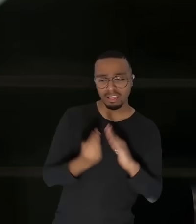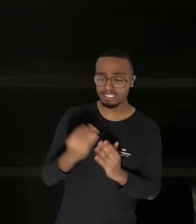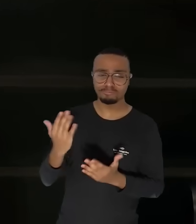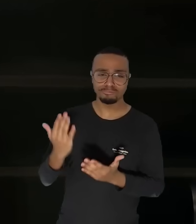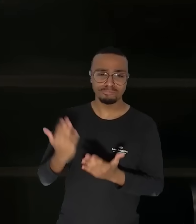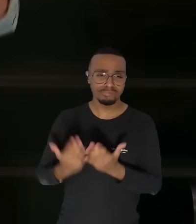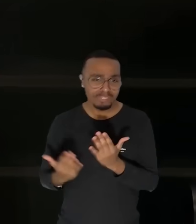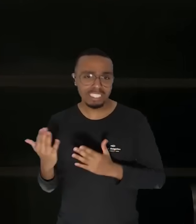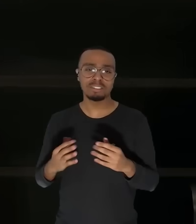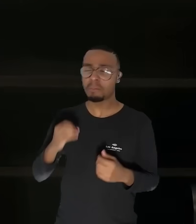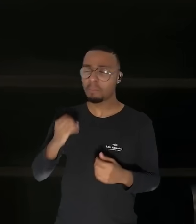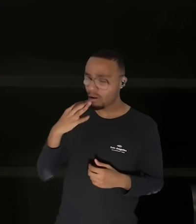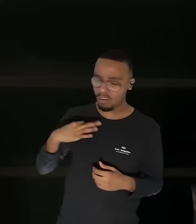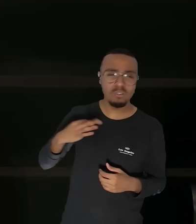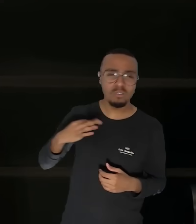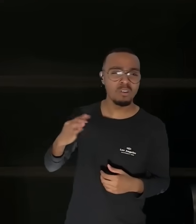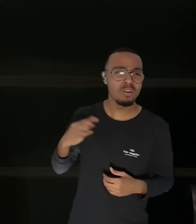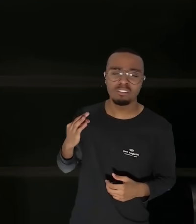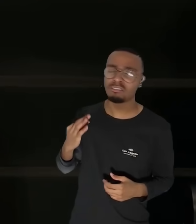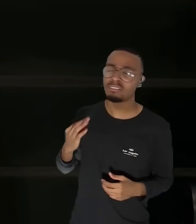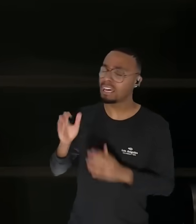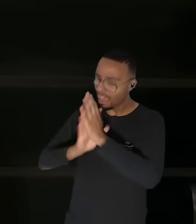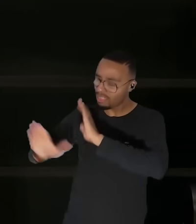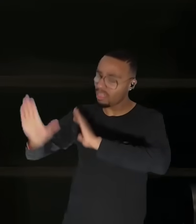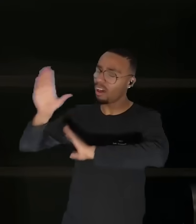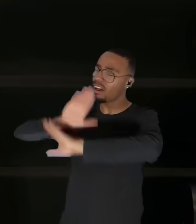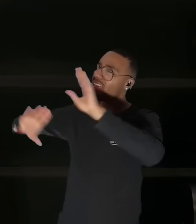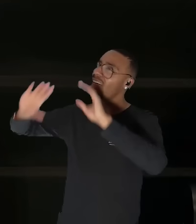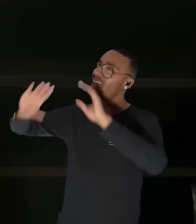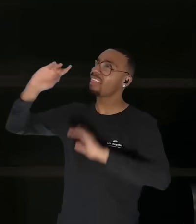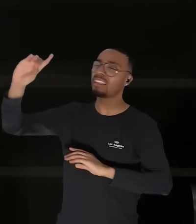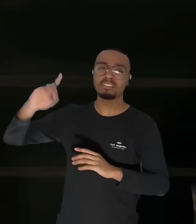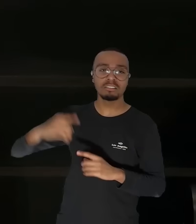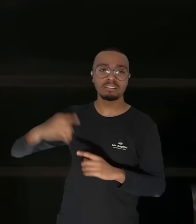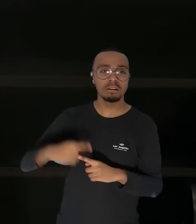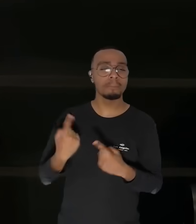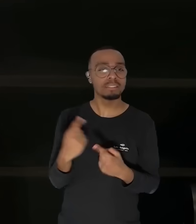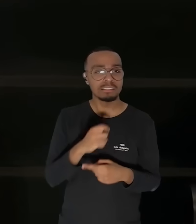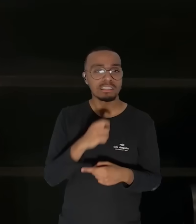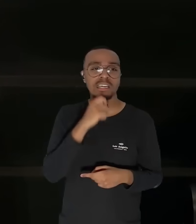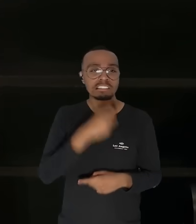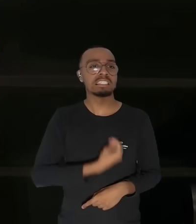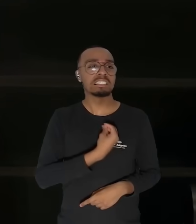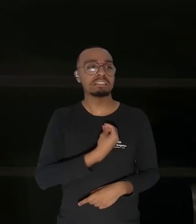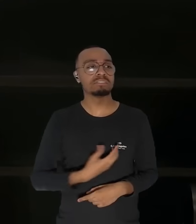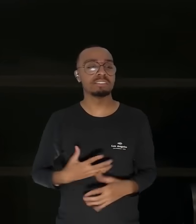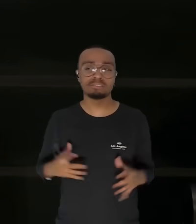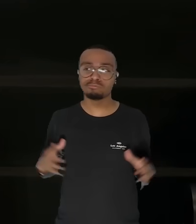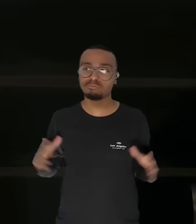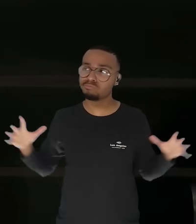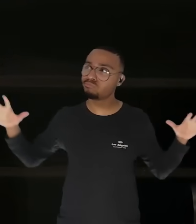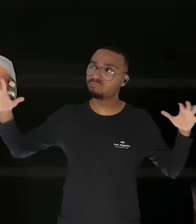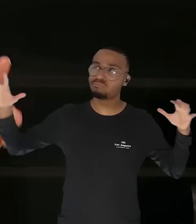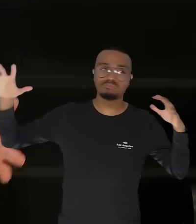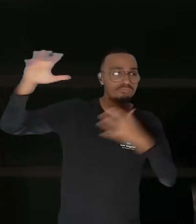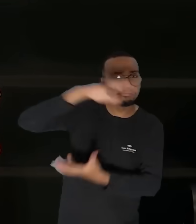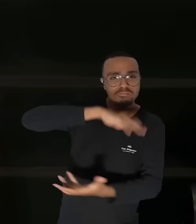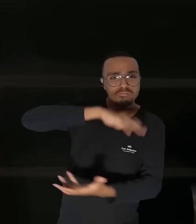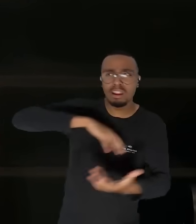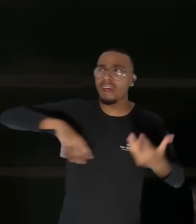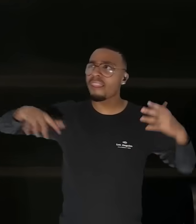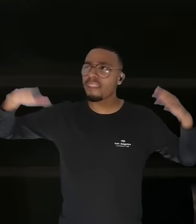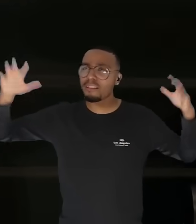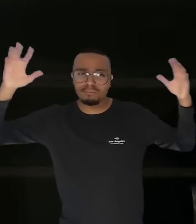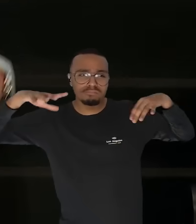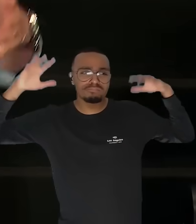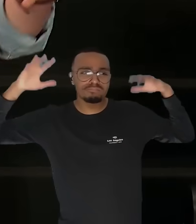mãos, derramando um balde de lágrimas na hora do culto, e ainda assim, tempestades inesperadas chegam. Jesus pode estar no barco